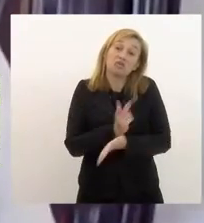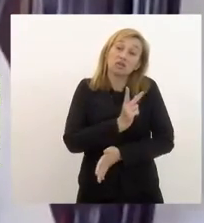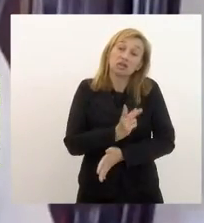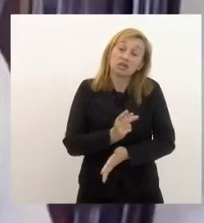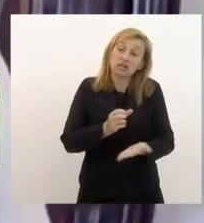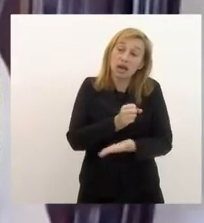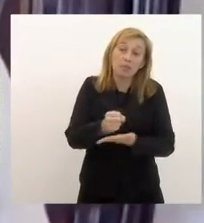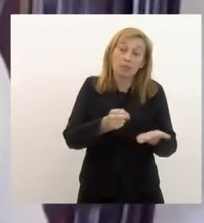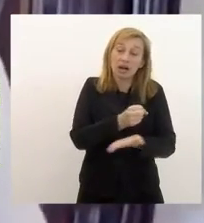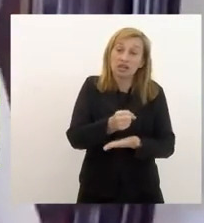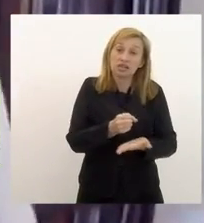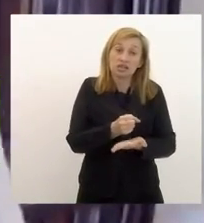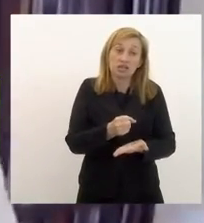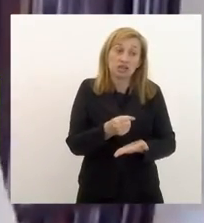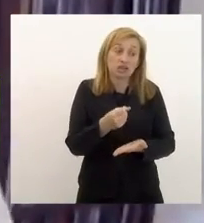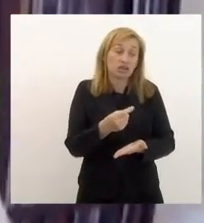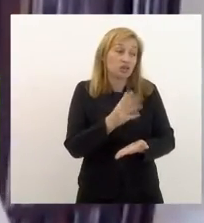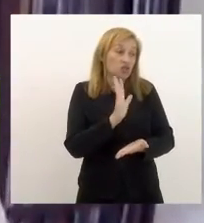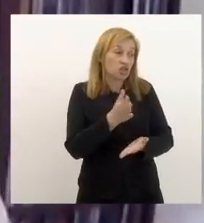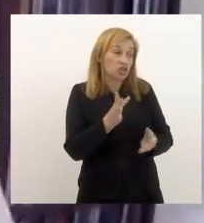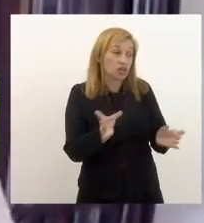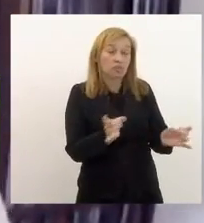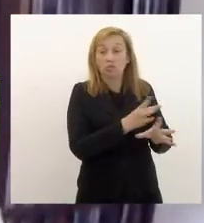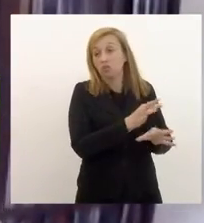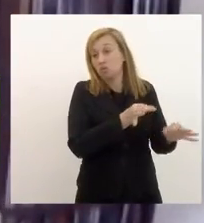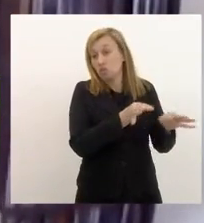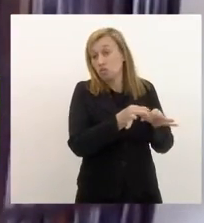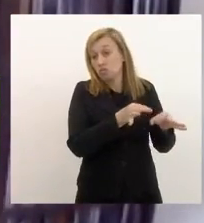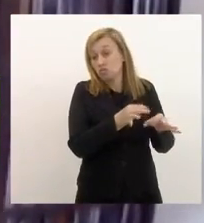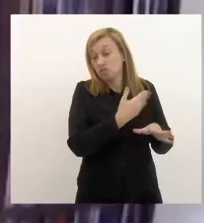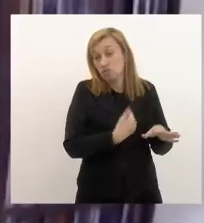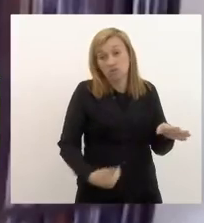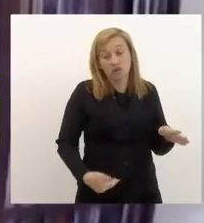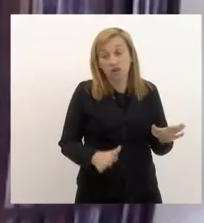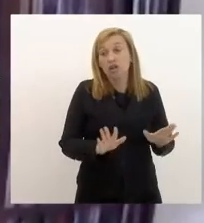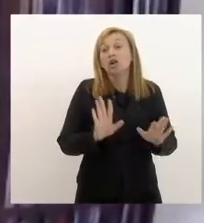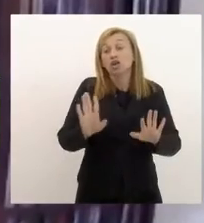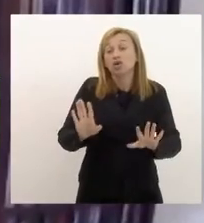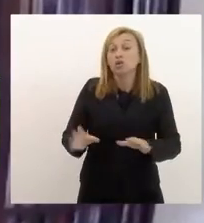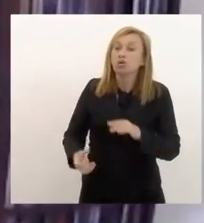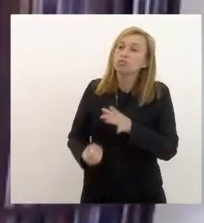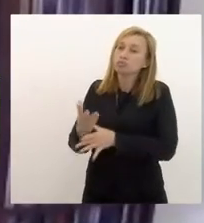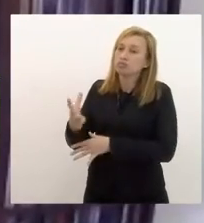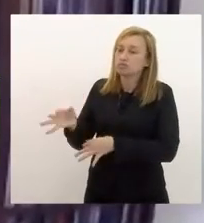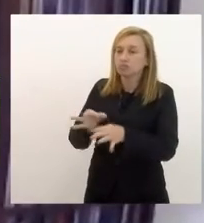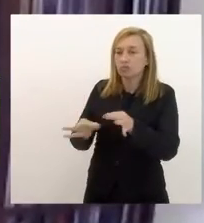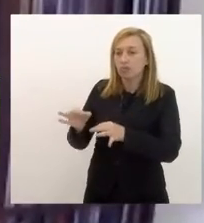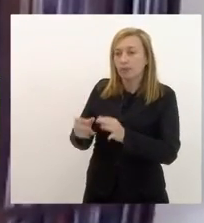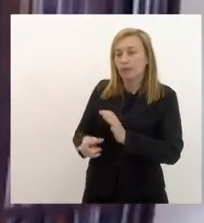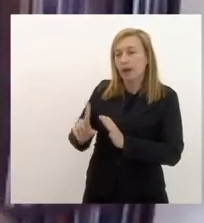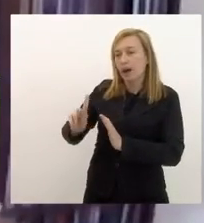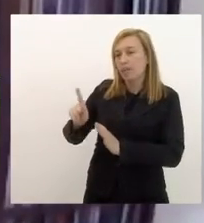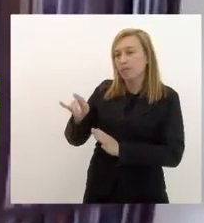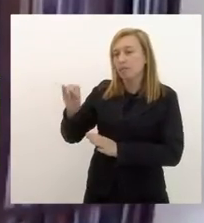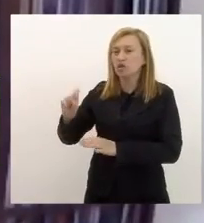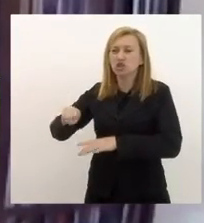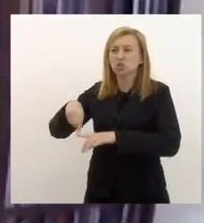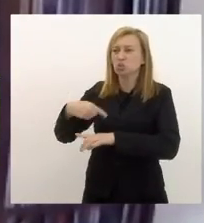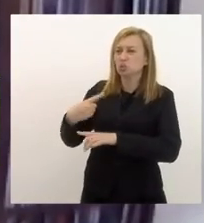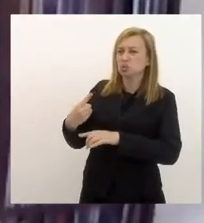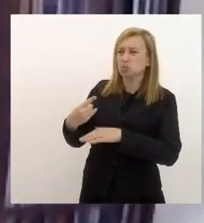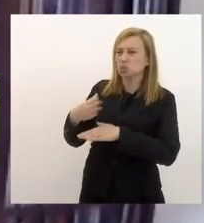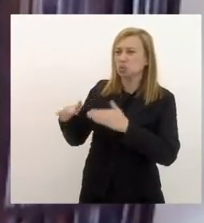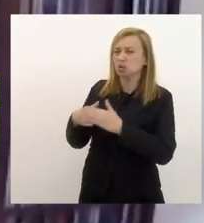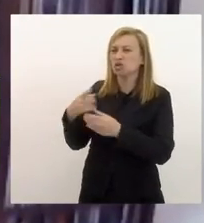o básico que tá lá que o plano que vai até ser construído após toda a disfunção